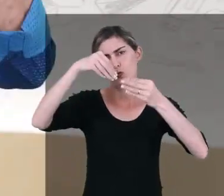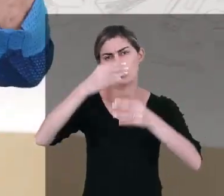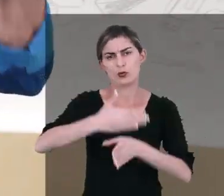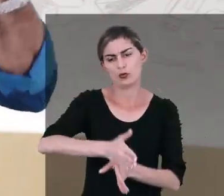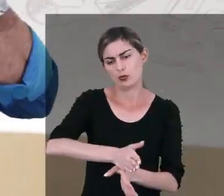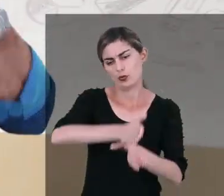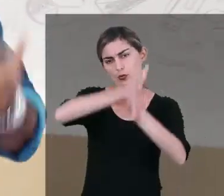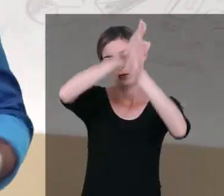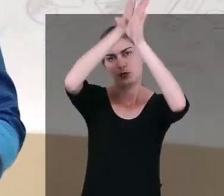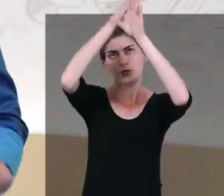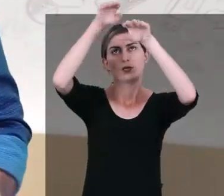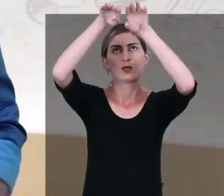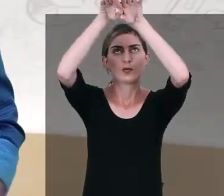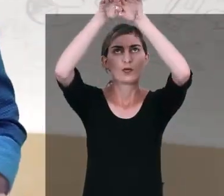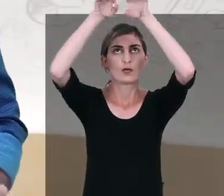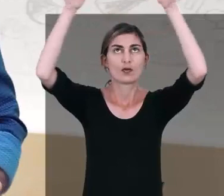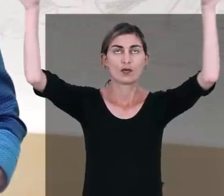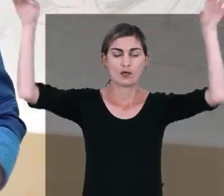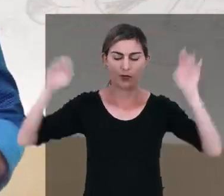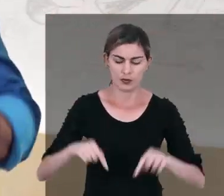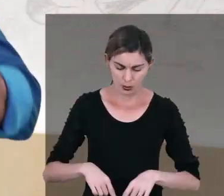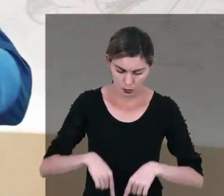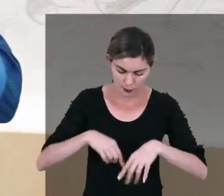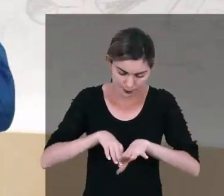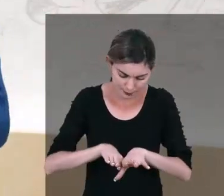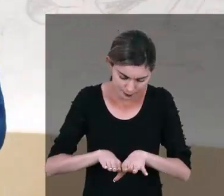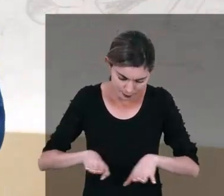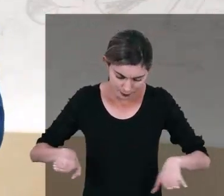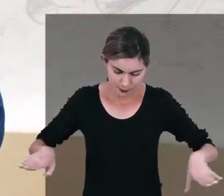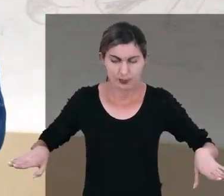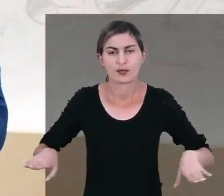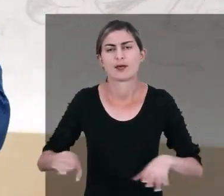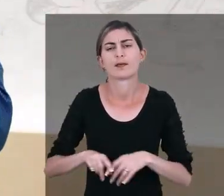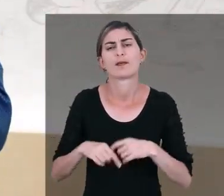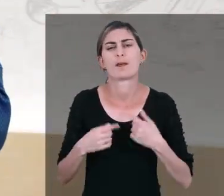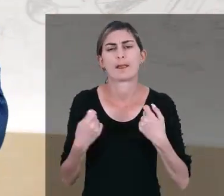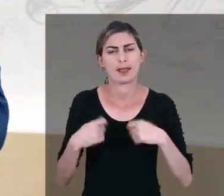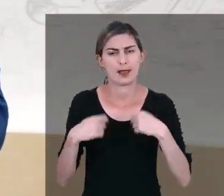paredes, nos tetos, forros e pisos, né? Mas nós precisamos